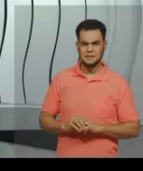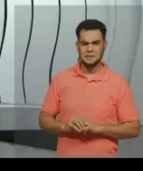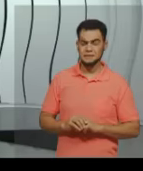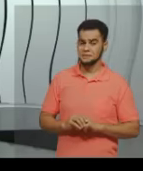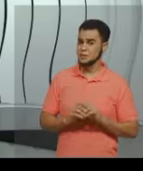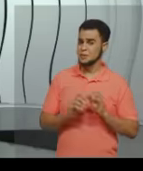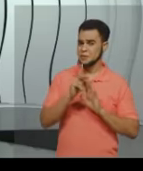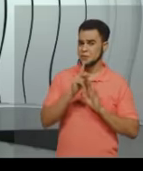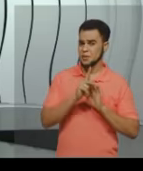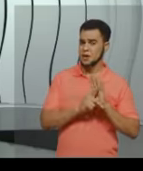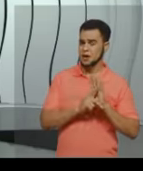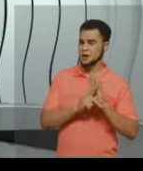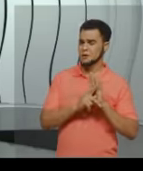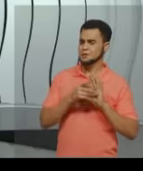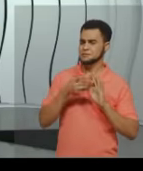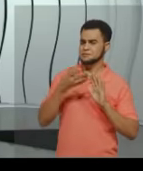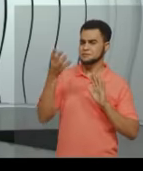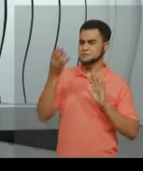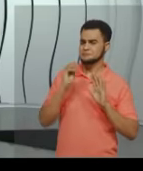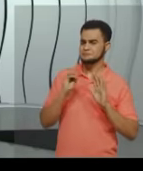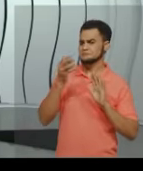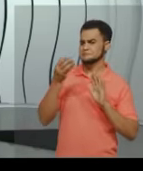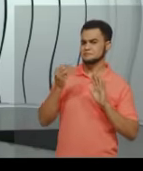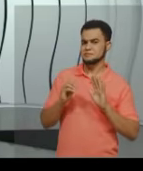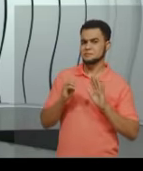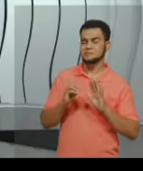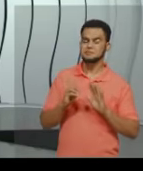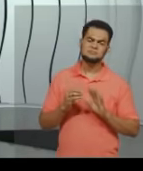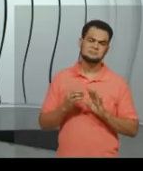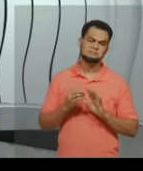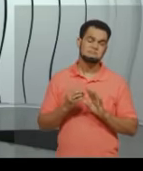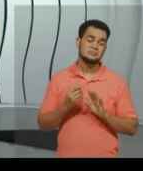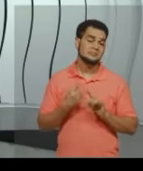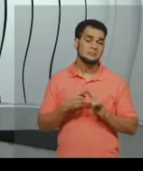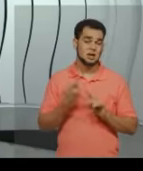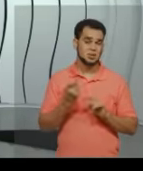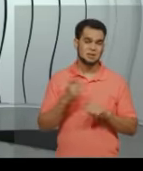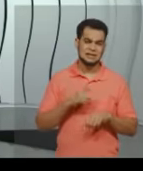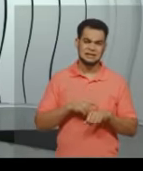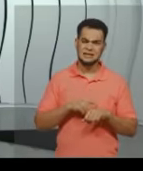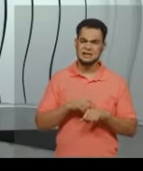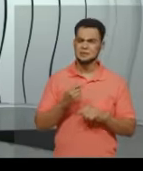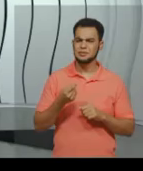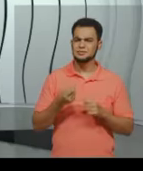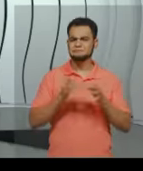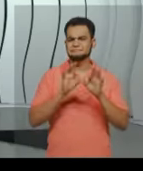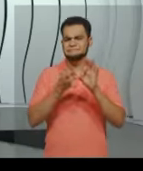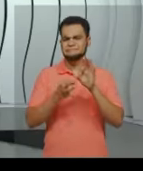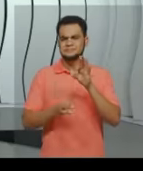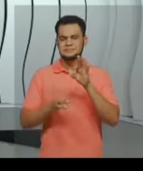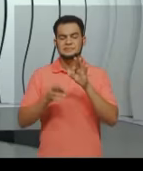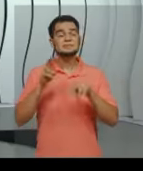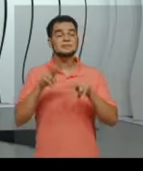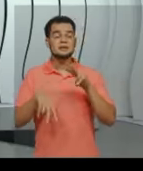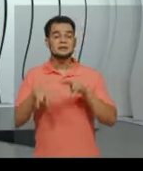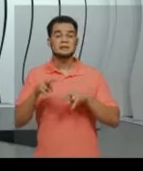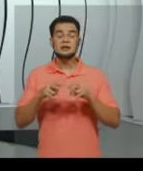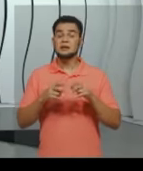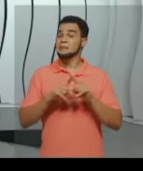poema, né? Peguei um poema que a gente não tem nem muito tempo de analisar. Quotes